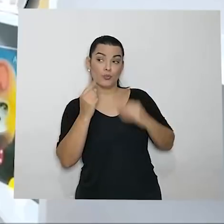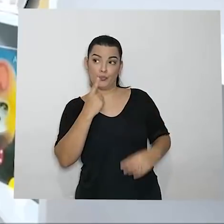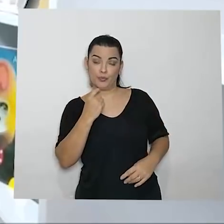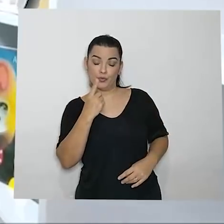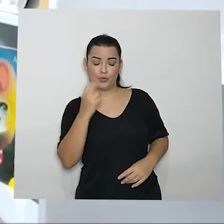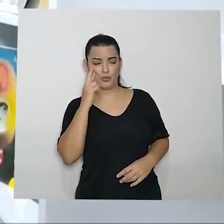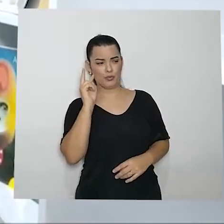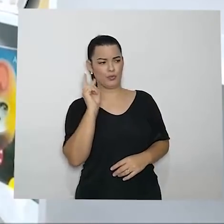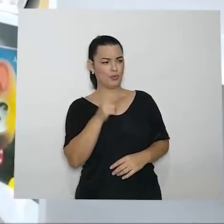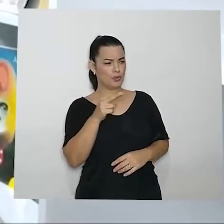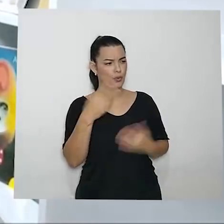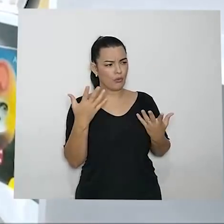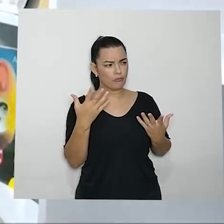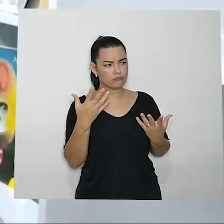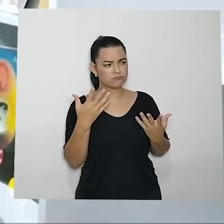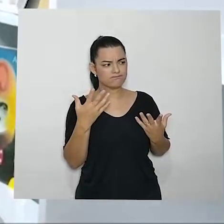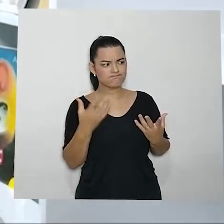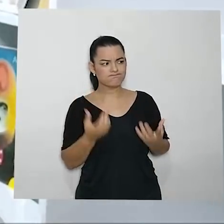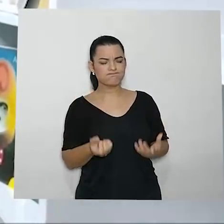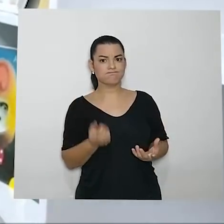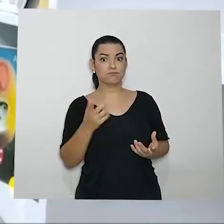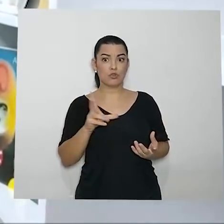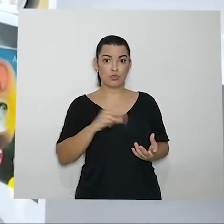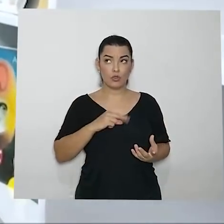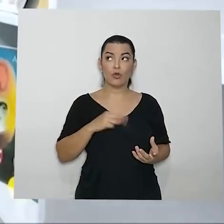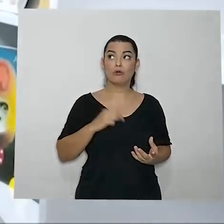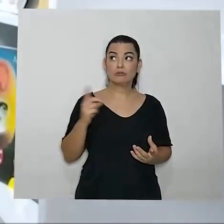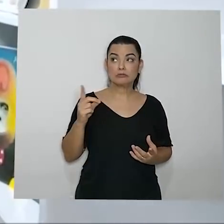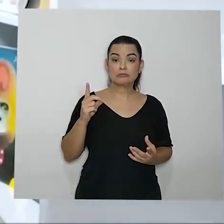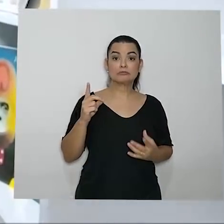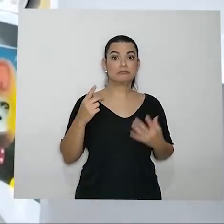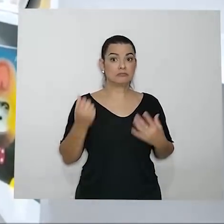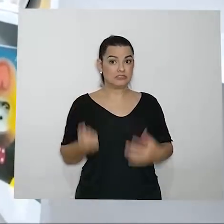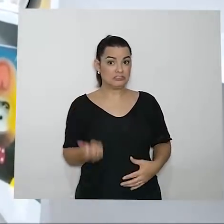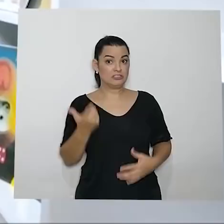do banhado e subir a montanha.